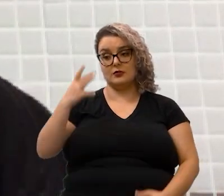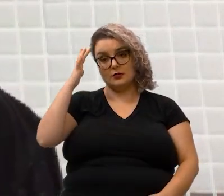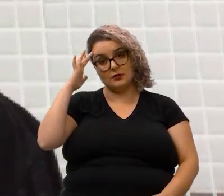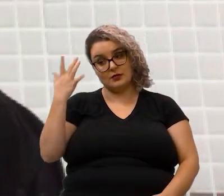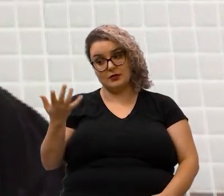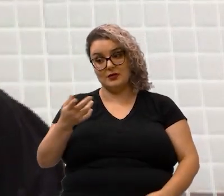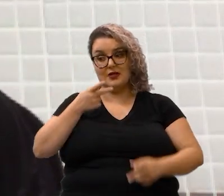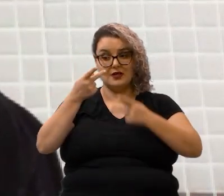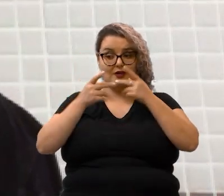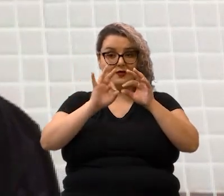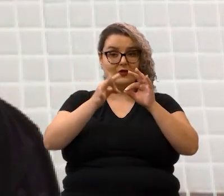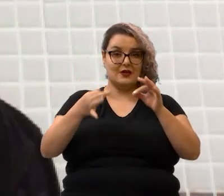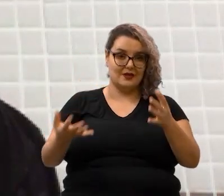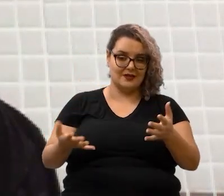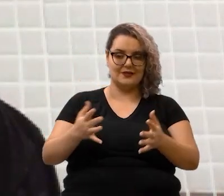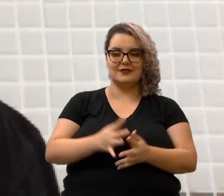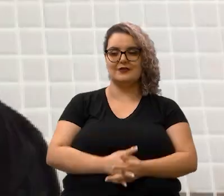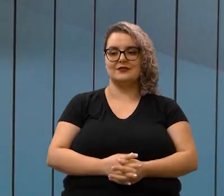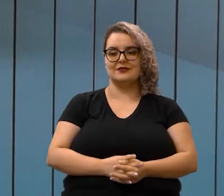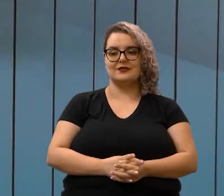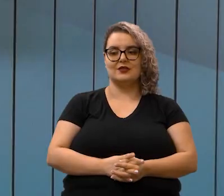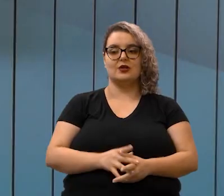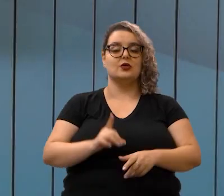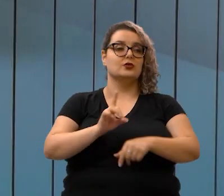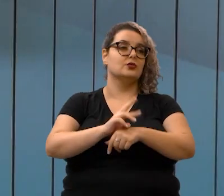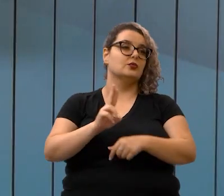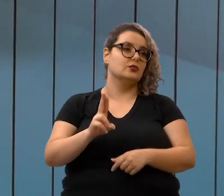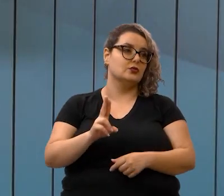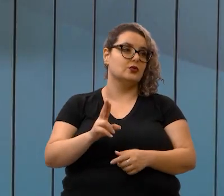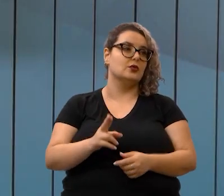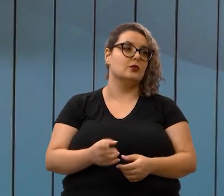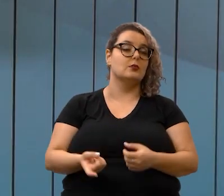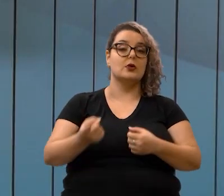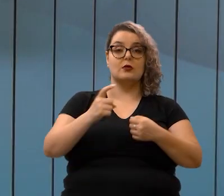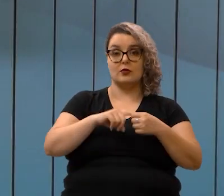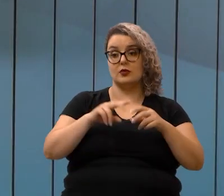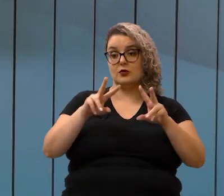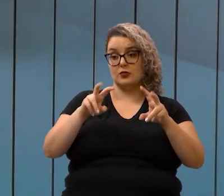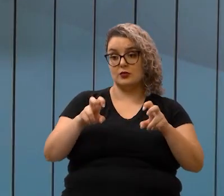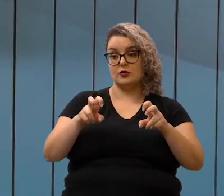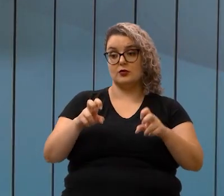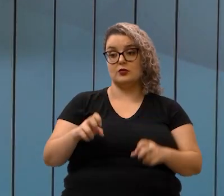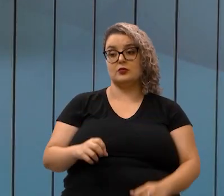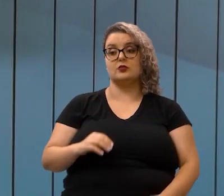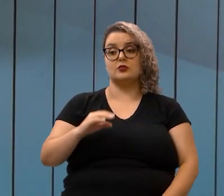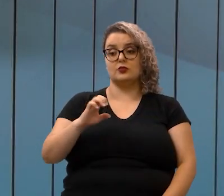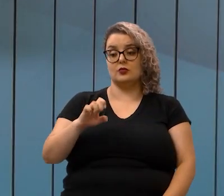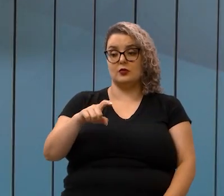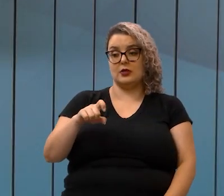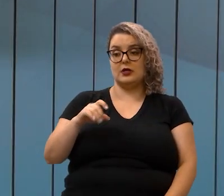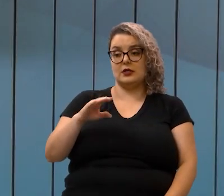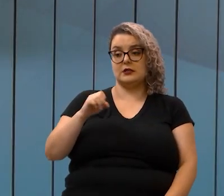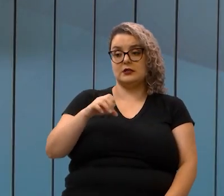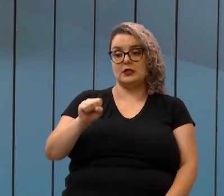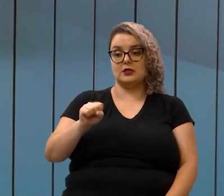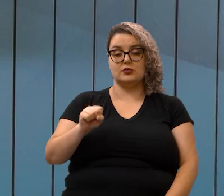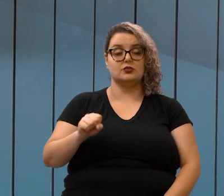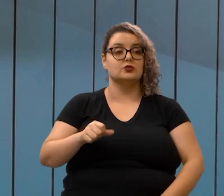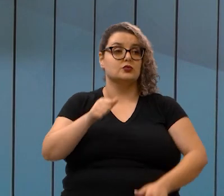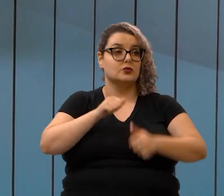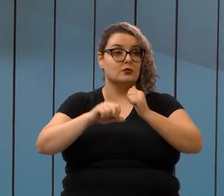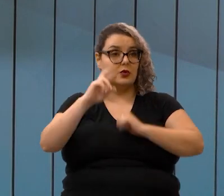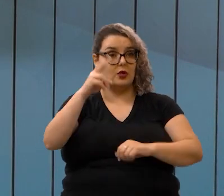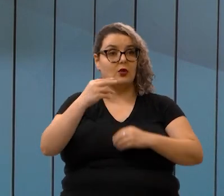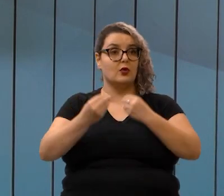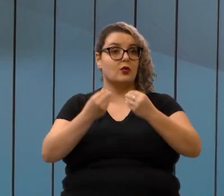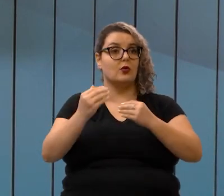sei se eu falo demais, né? Agora, doutor, para a gente voltar um pouquinho aí no tema, né, do excesso aí no consumo de álcool,